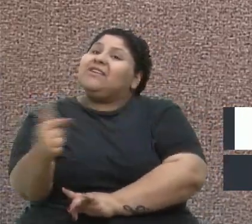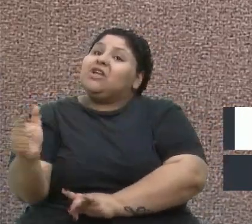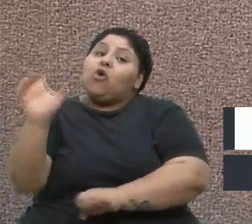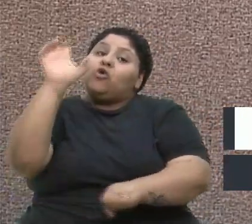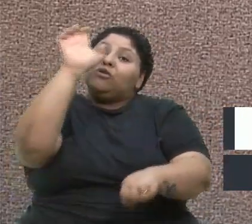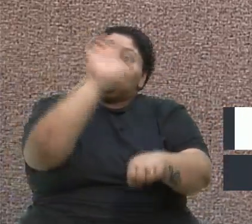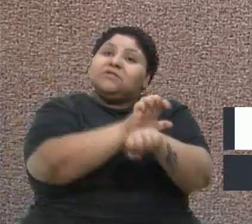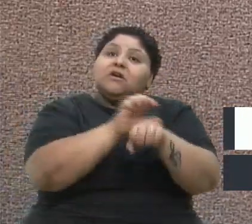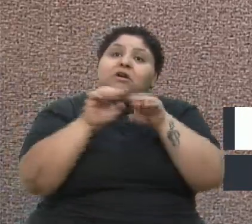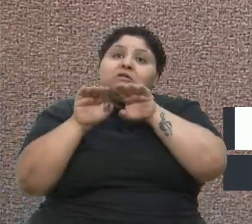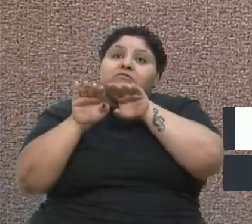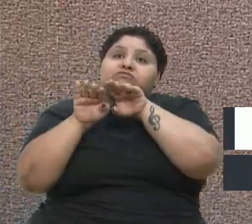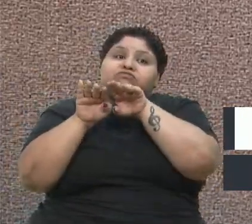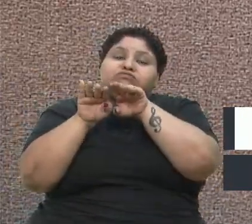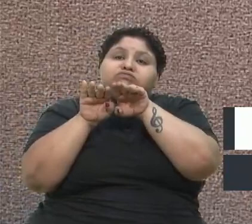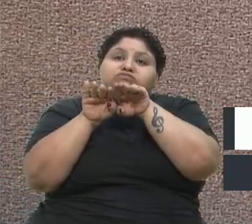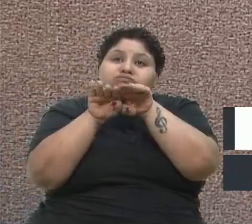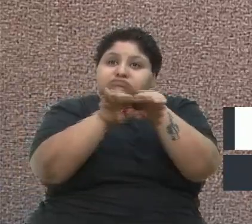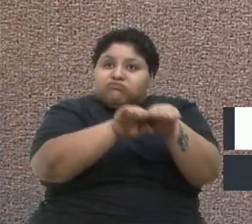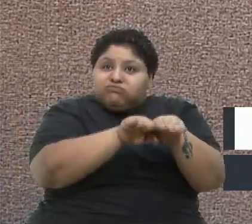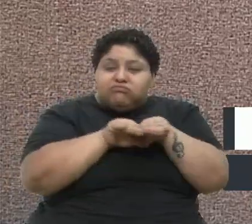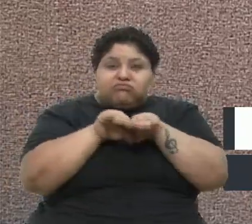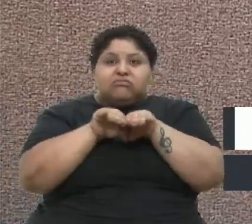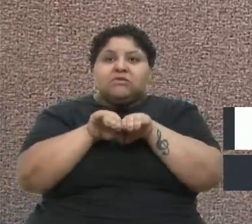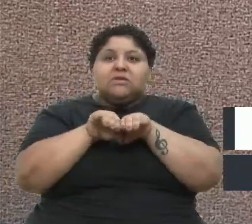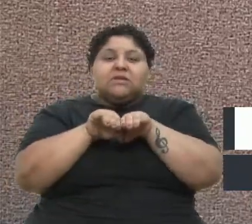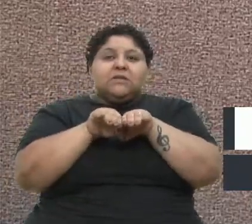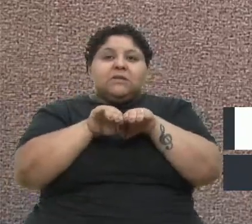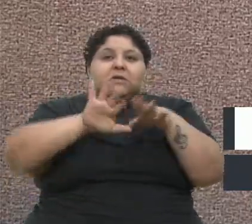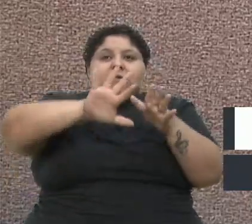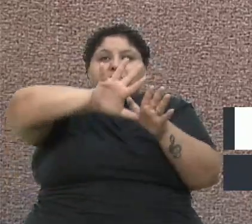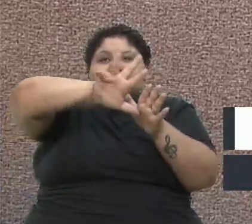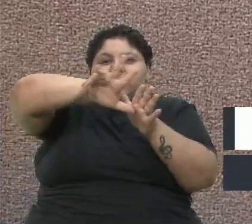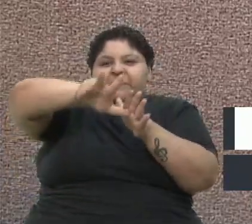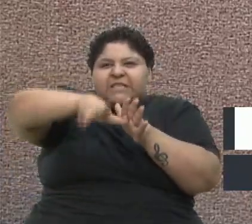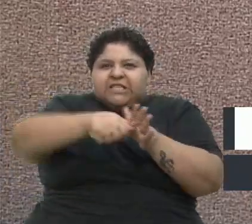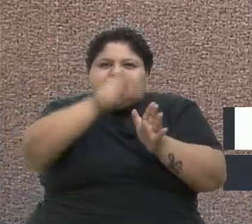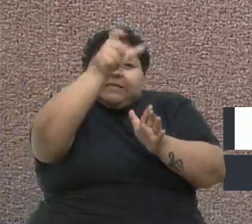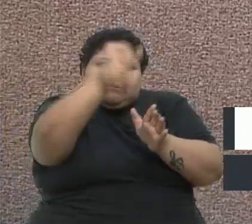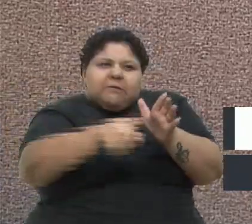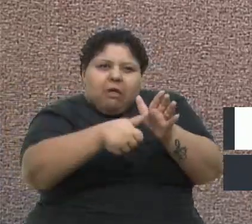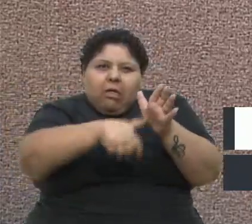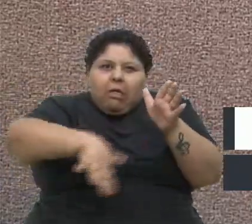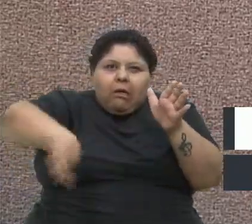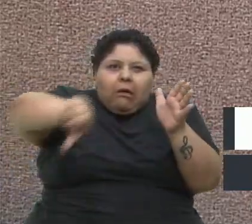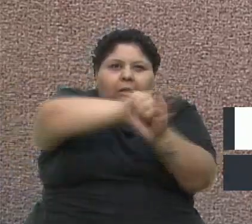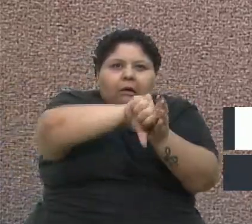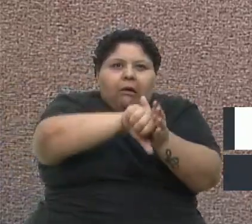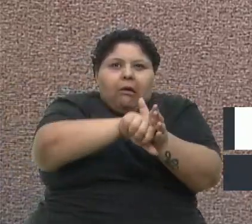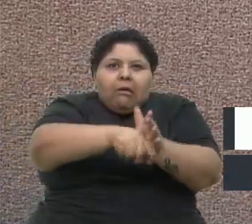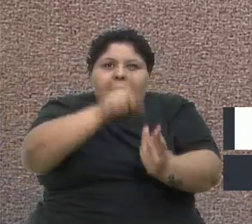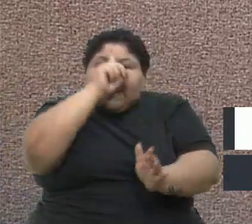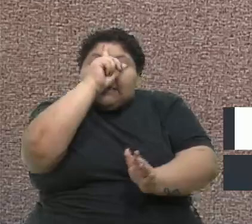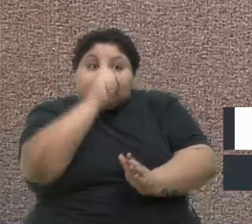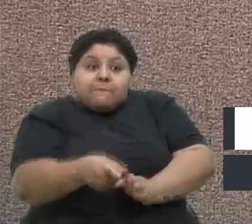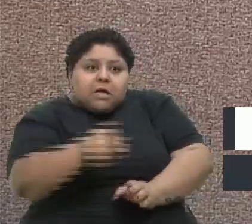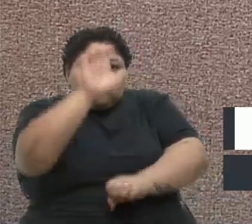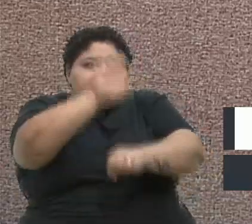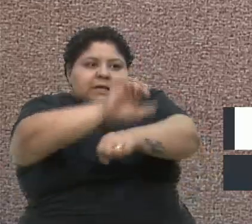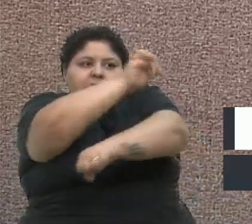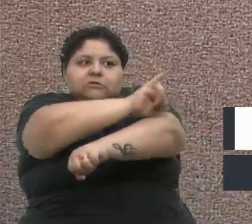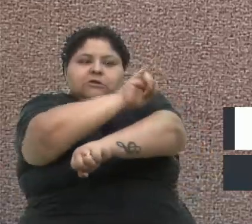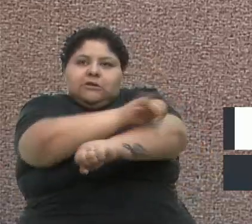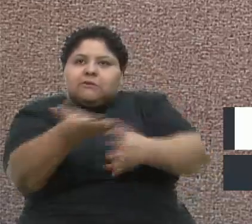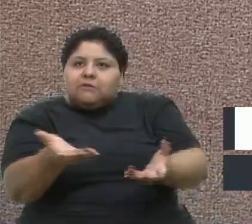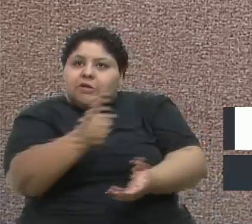estado paralelo para as milícias, os bandidos, os marginais, eles mandam no estado do Rio de Janeiro. E o abobadão